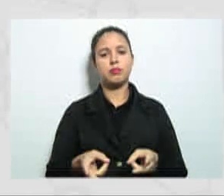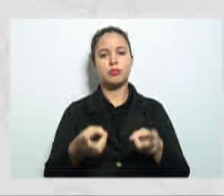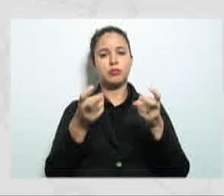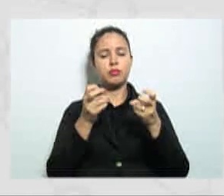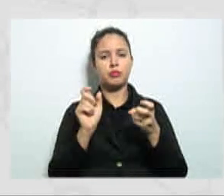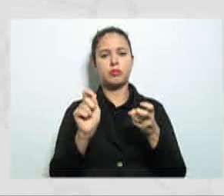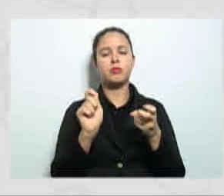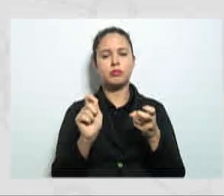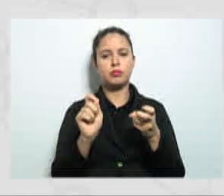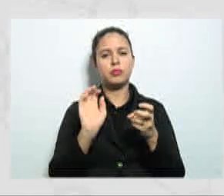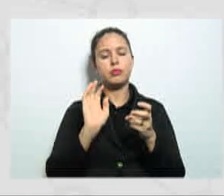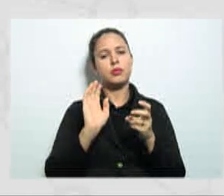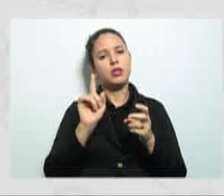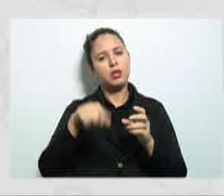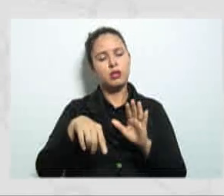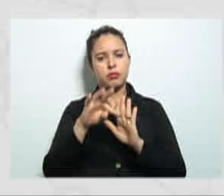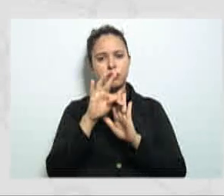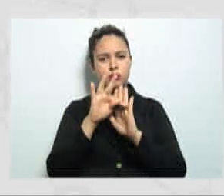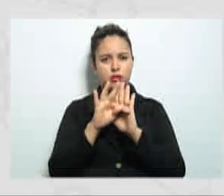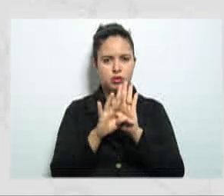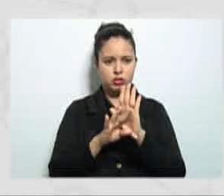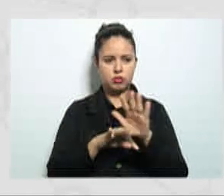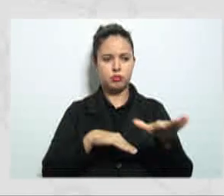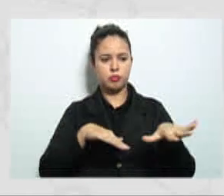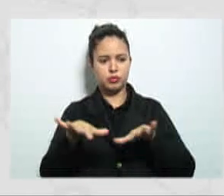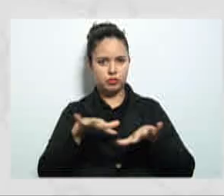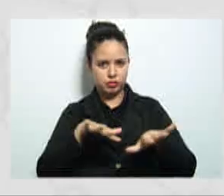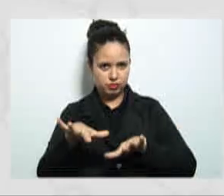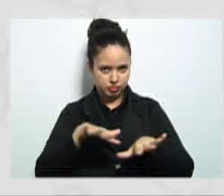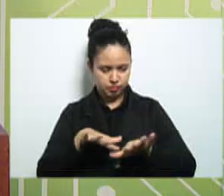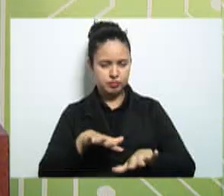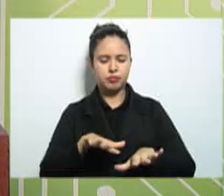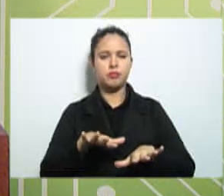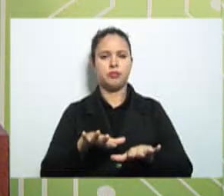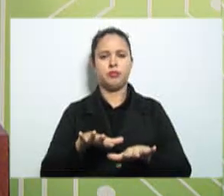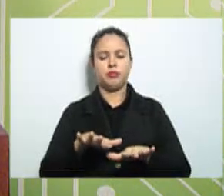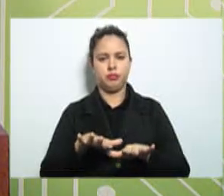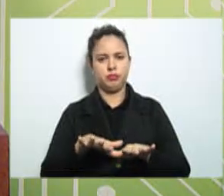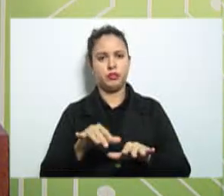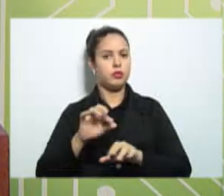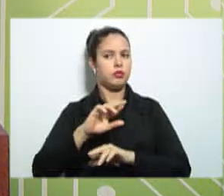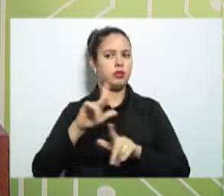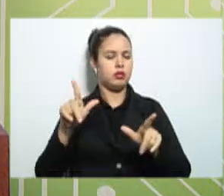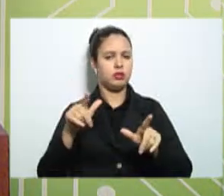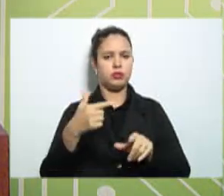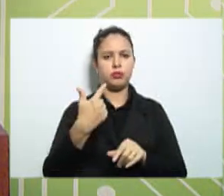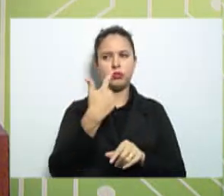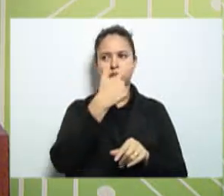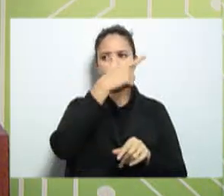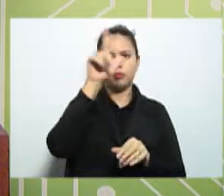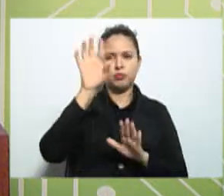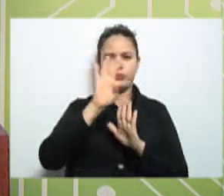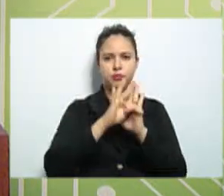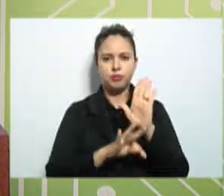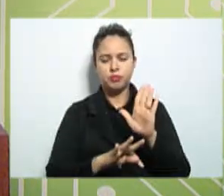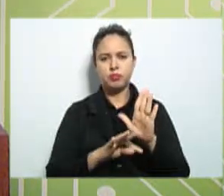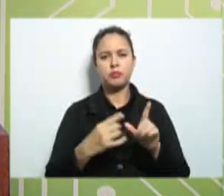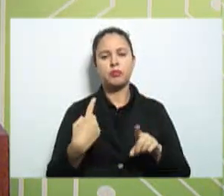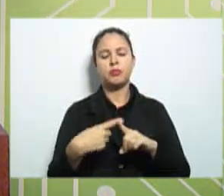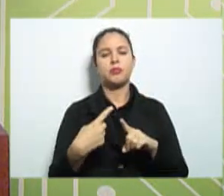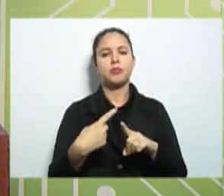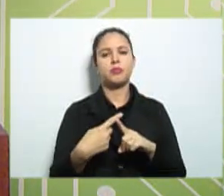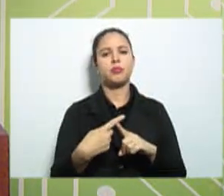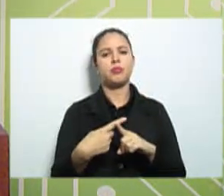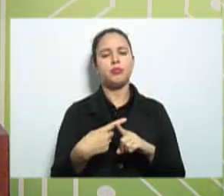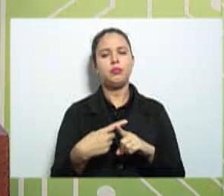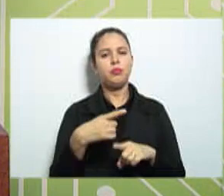quê? Já é um texto que indica movimento, ao contrário do que nós lemos anteriormente. Por que ele indica movimento? Porque aqui nós